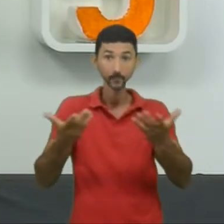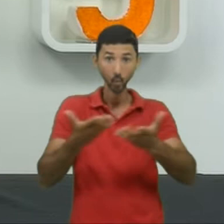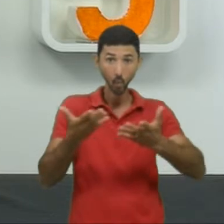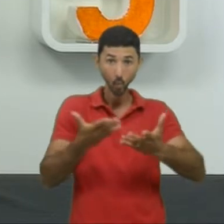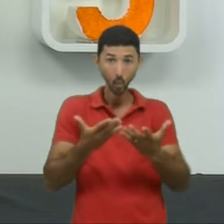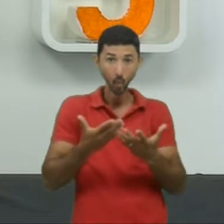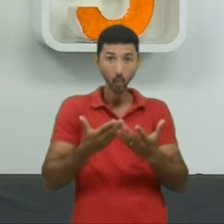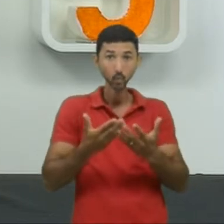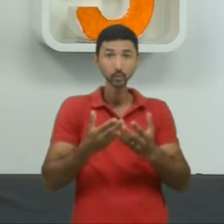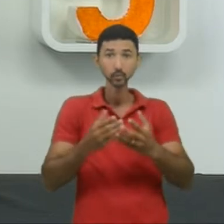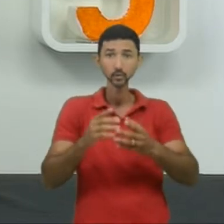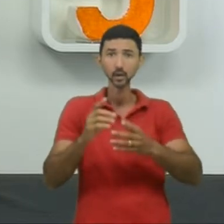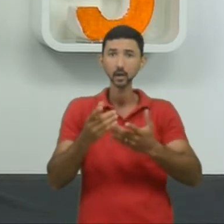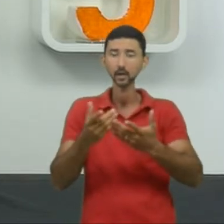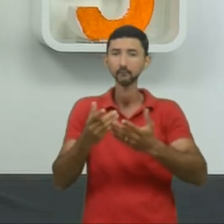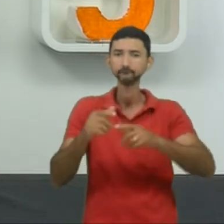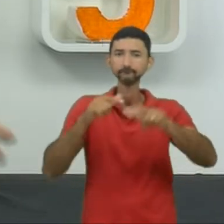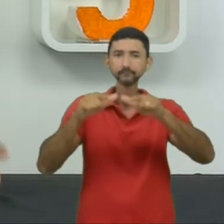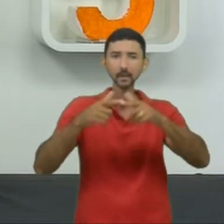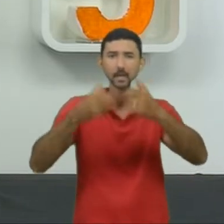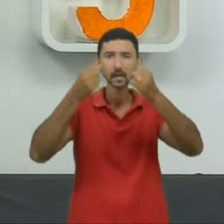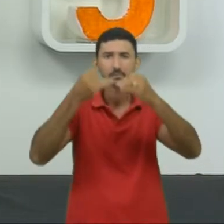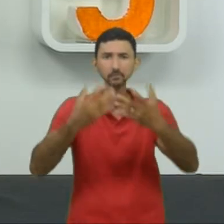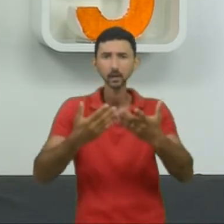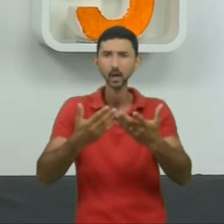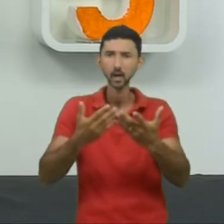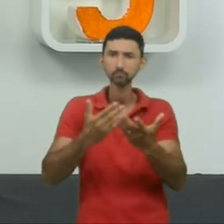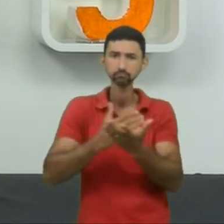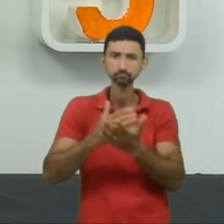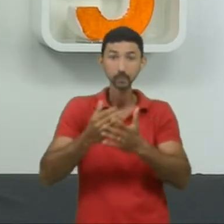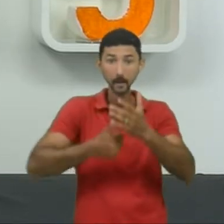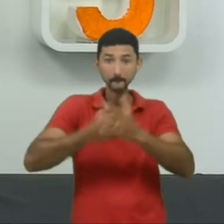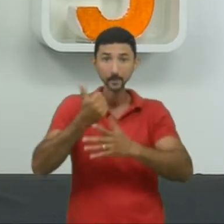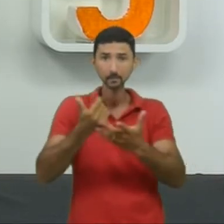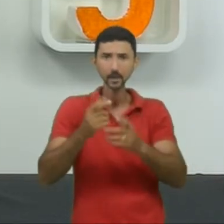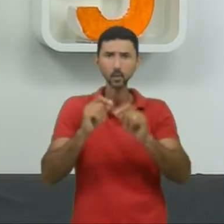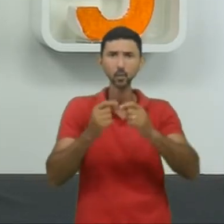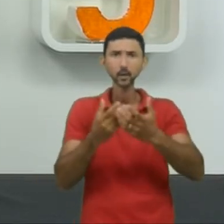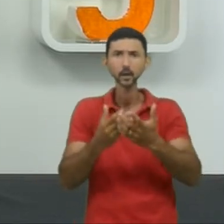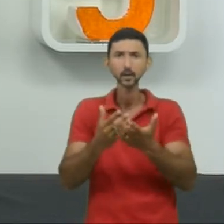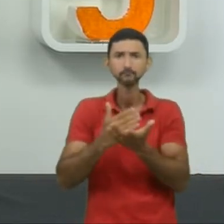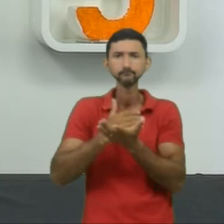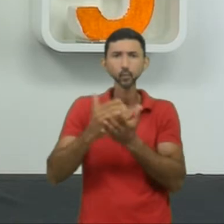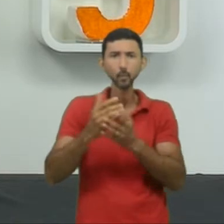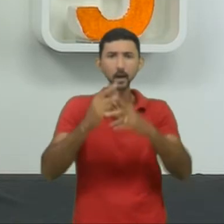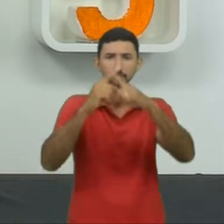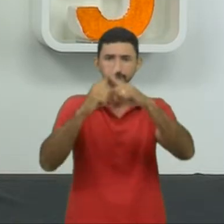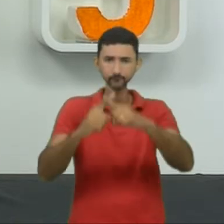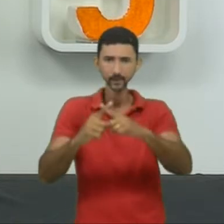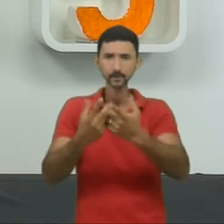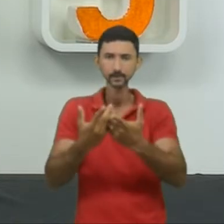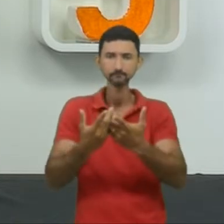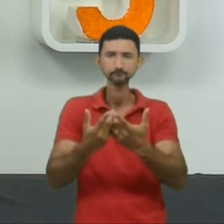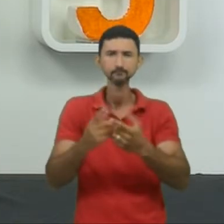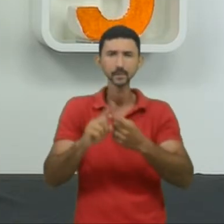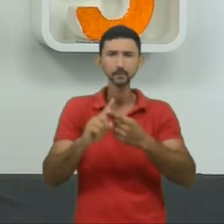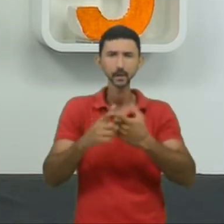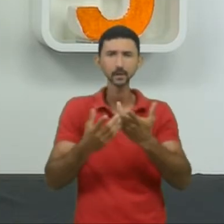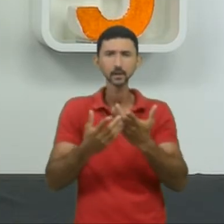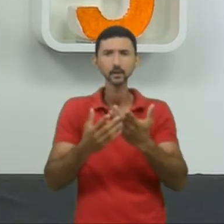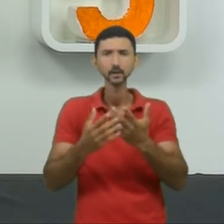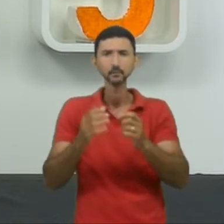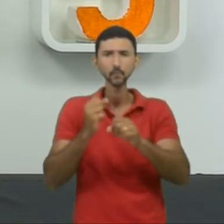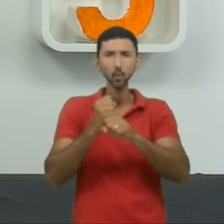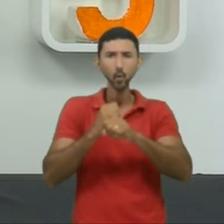vai trabalhar a priori, vamos dizer assim, com o princípio multiplicativo, que a gente também pode chamar